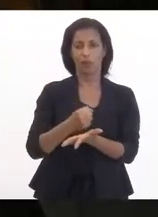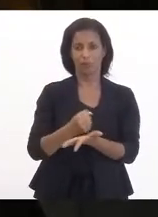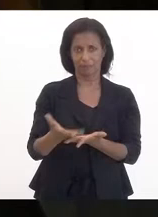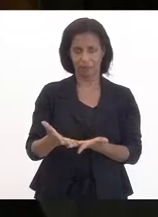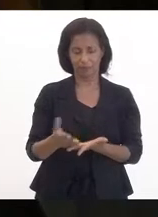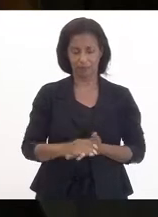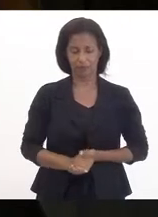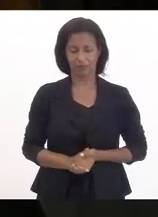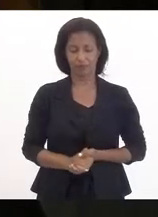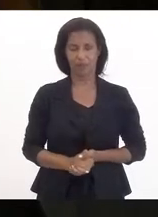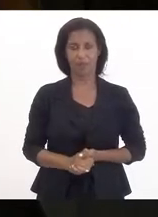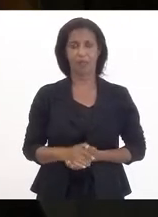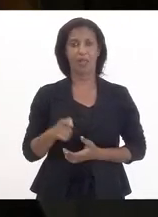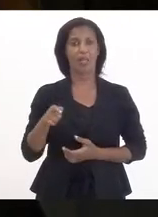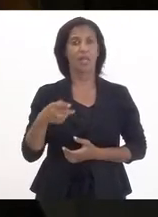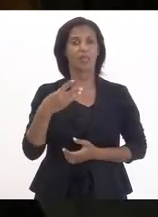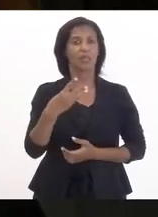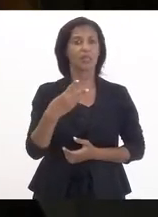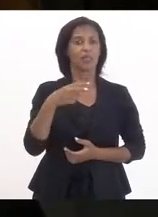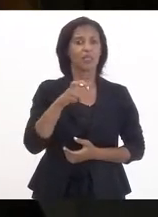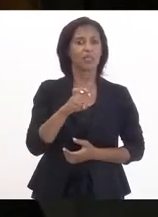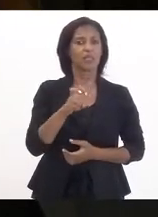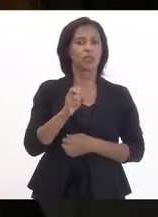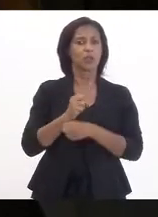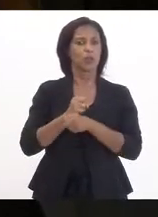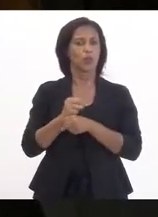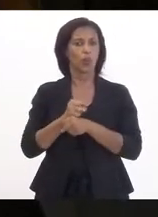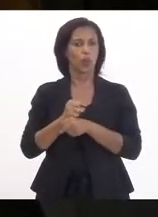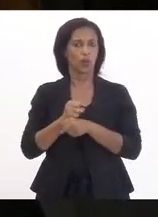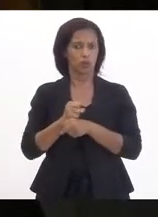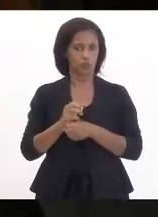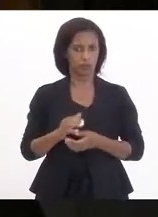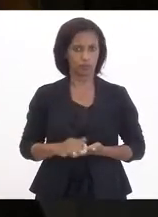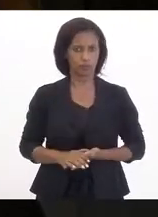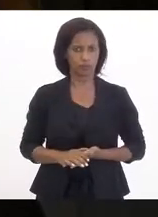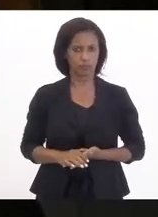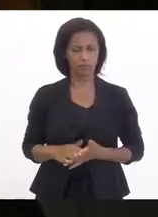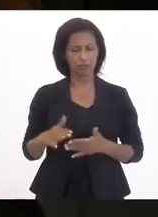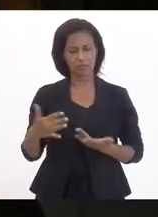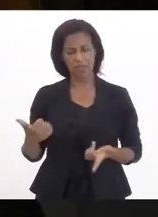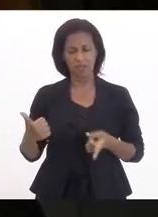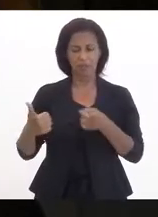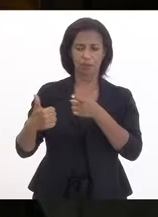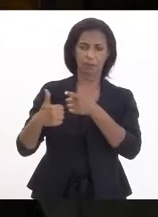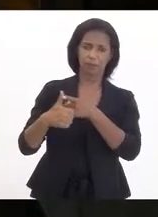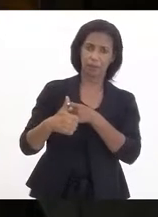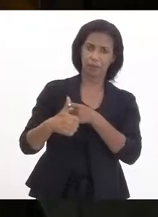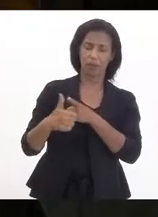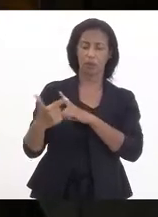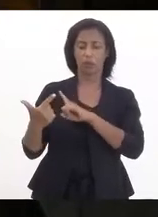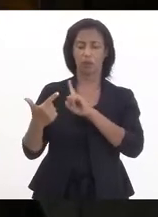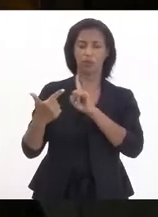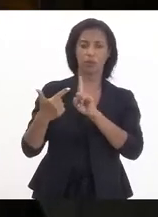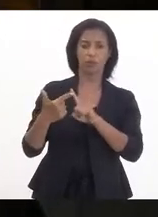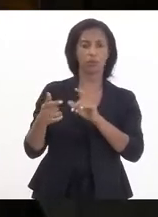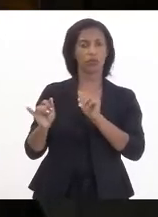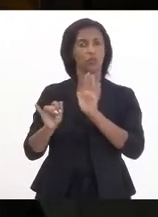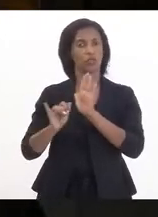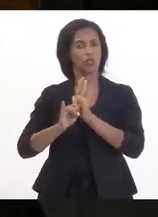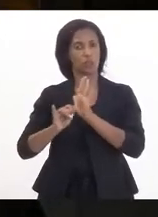Essa concessão é de 35 anos. E tanto o primeiro quanto o segundo